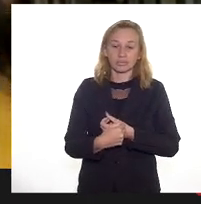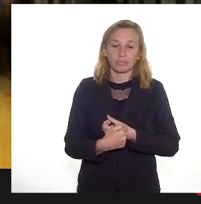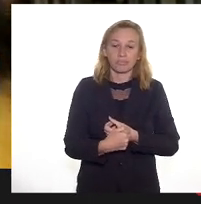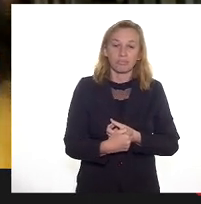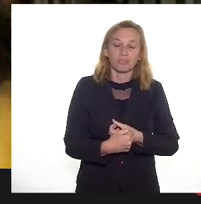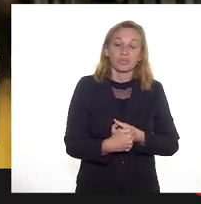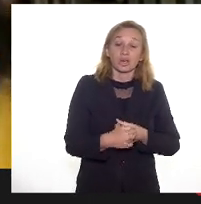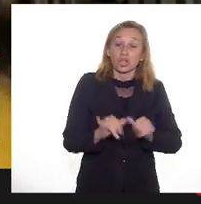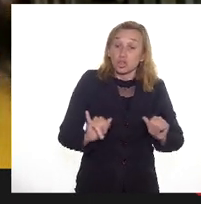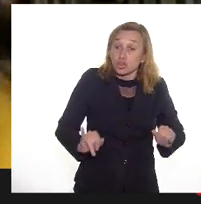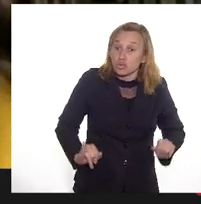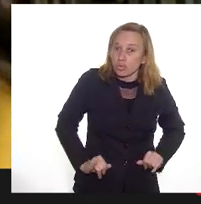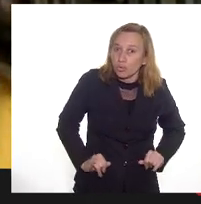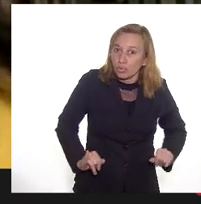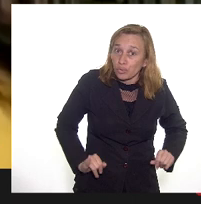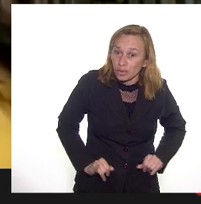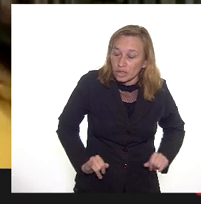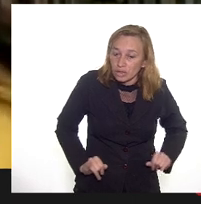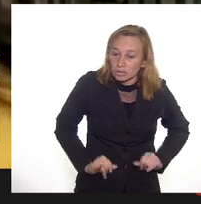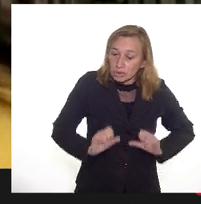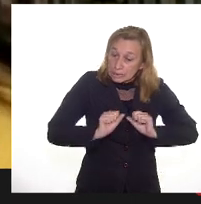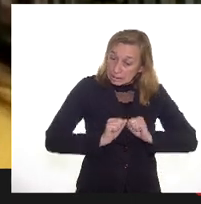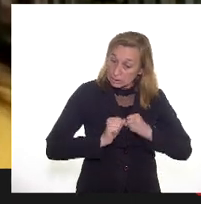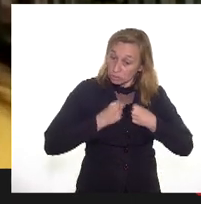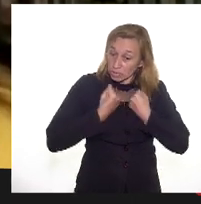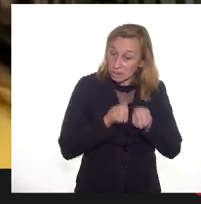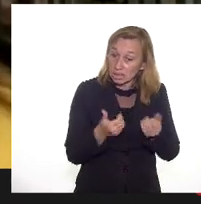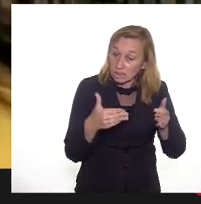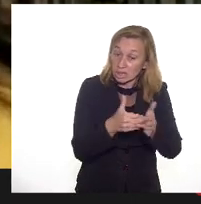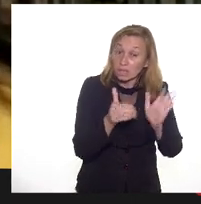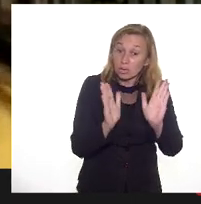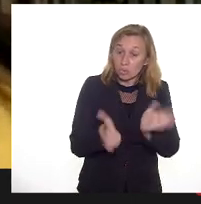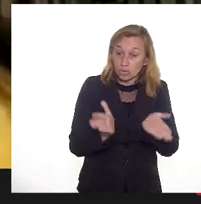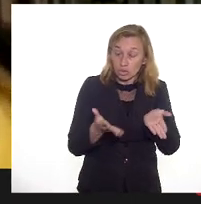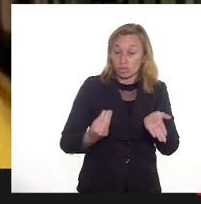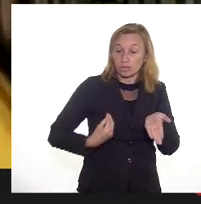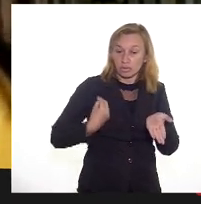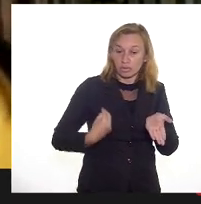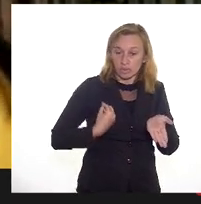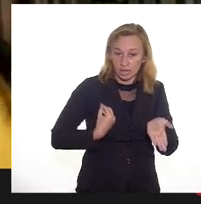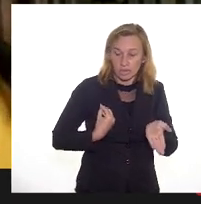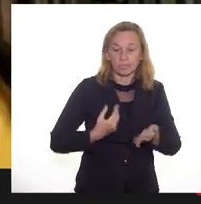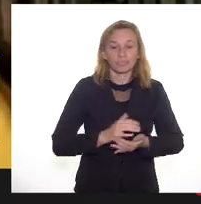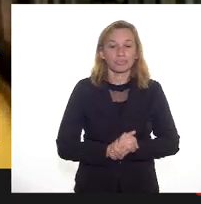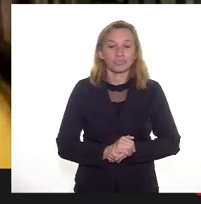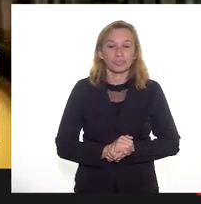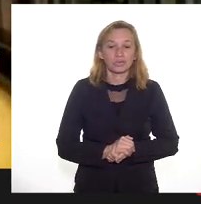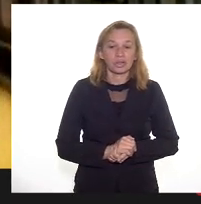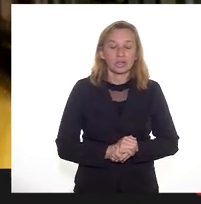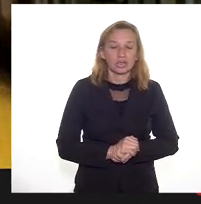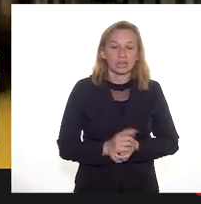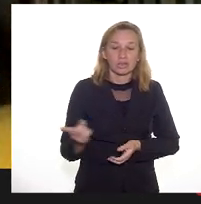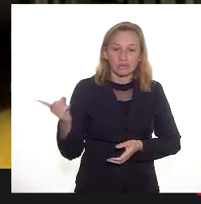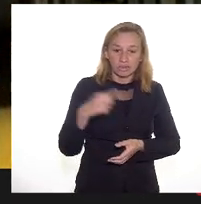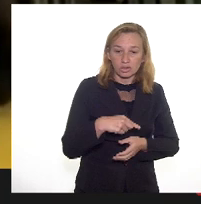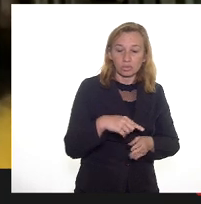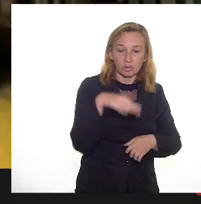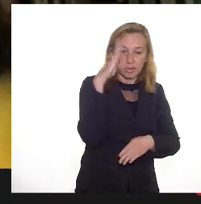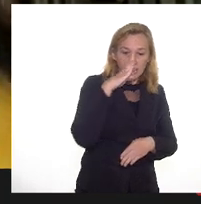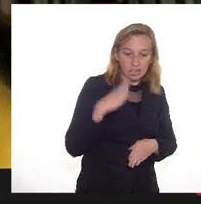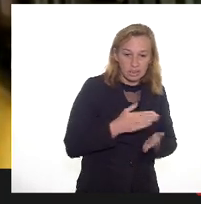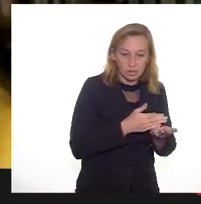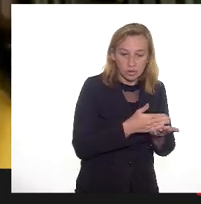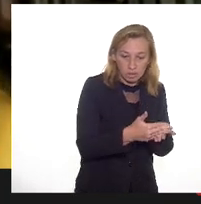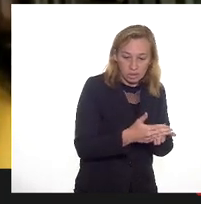vem sofrendo desde que foram transplantadas para o Brasil, seja através da demonização de